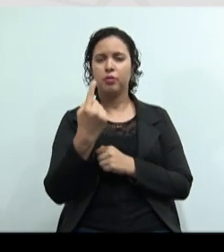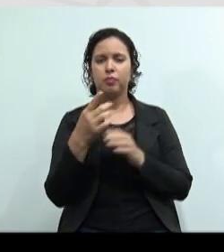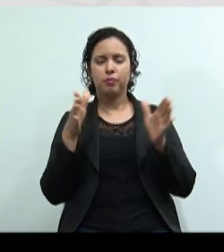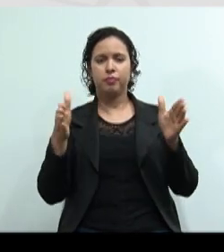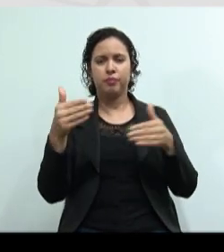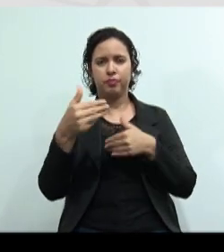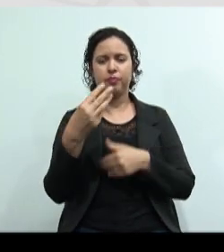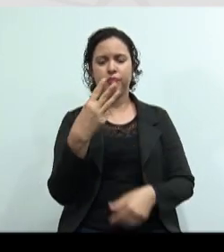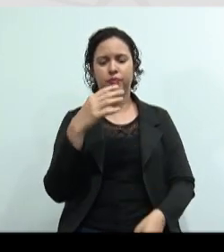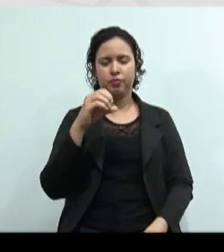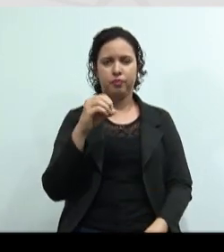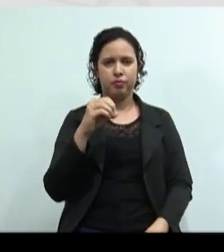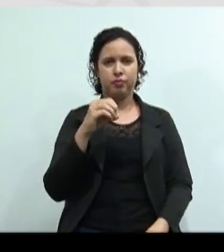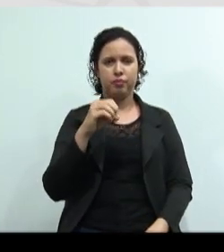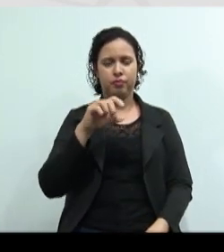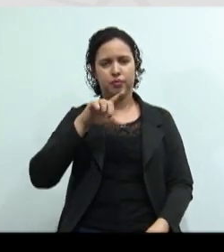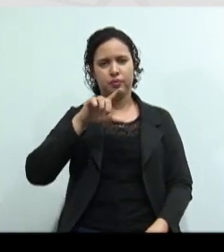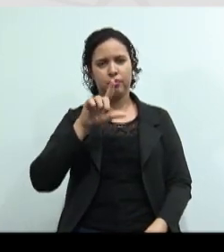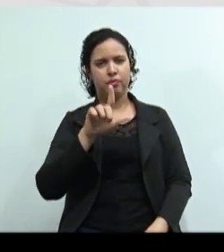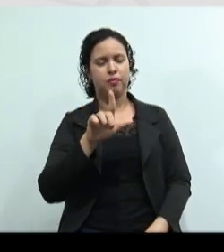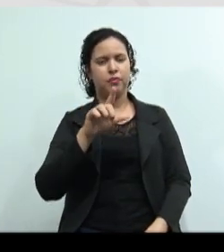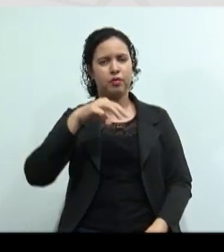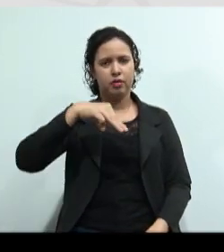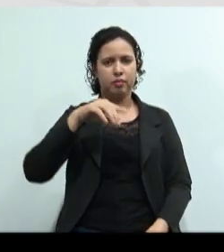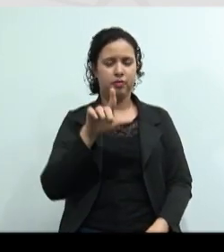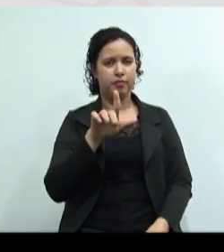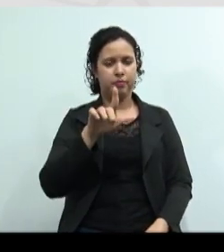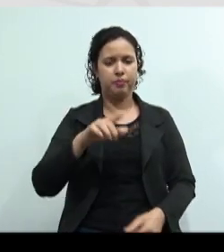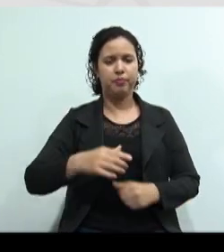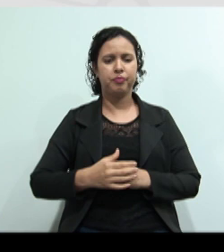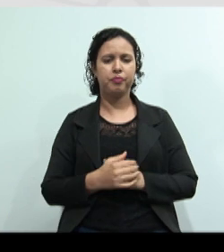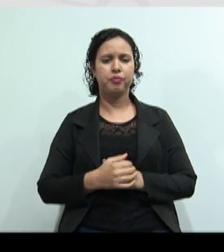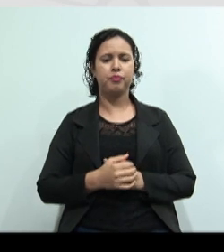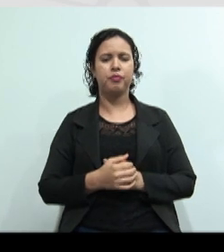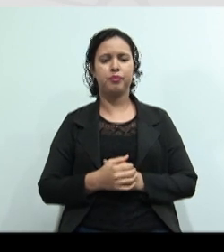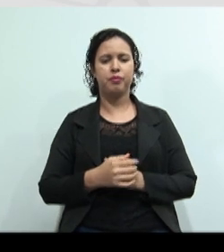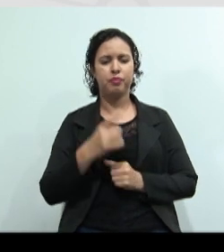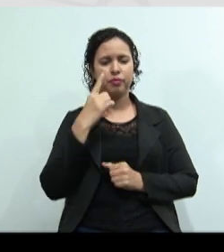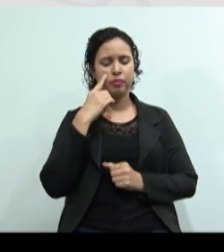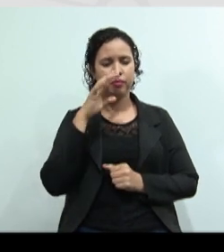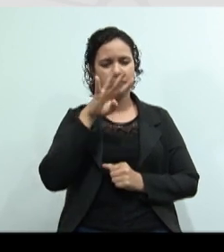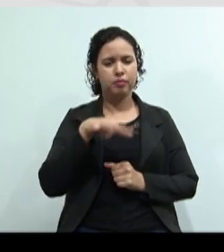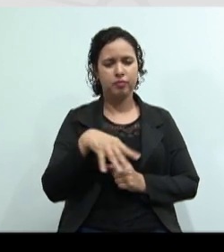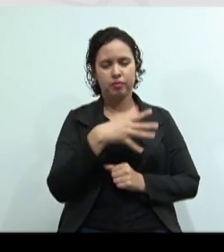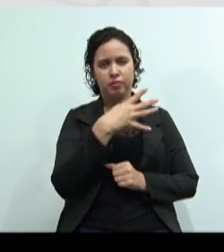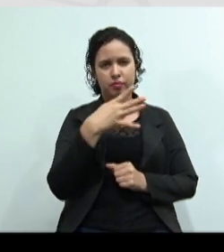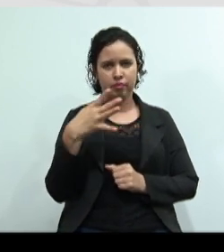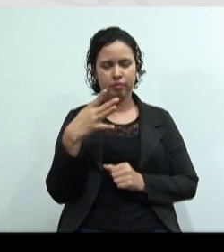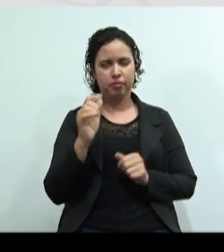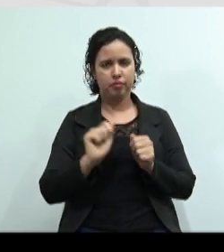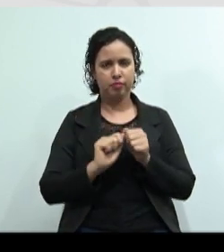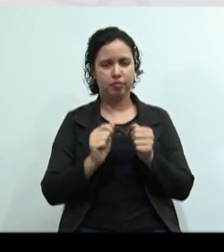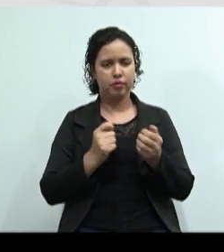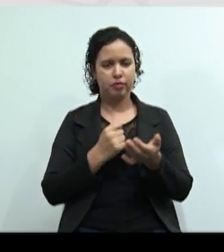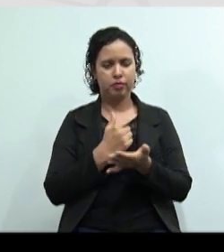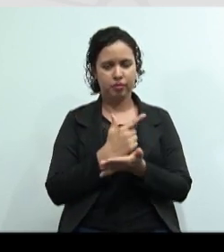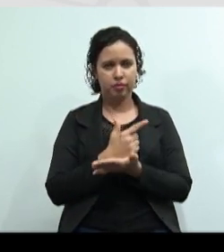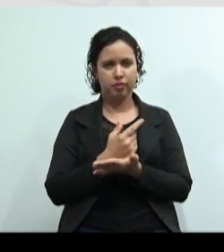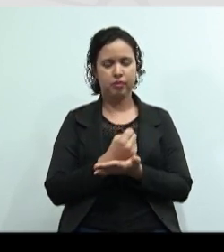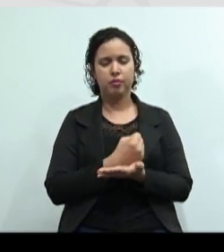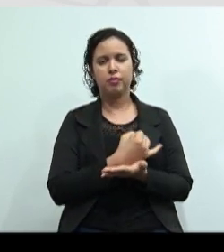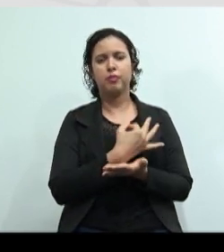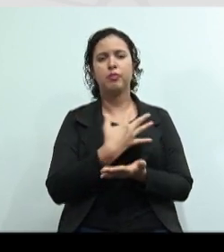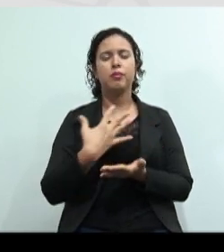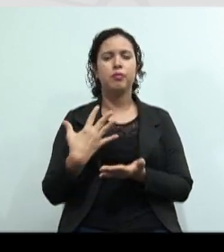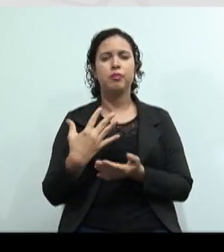Então, vamos lá para a resolução. Então, a primeira coisa que aconteceu ali, foi feita uma compra de quanto? Então, nós